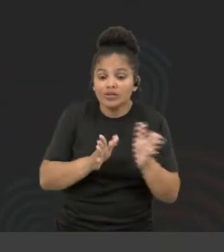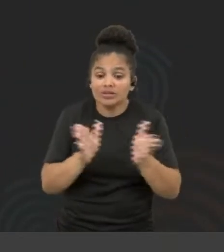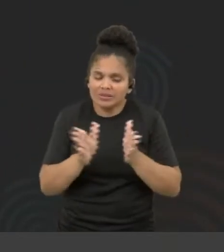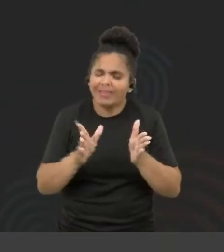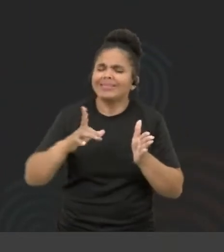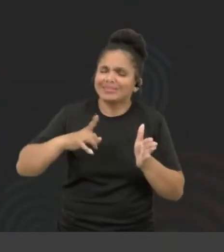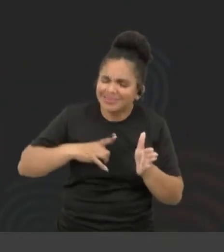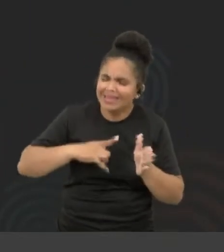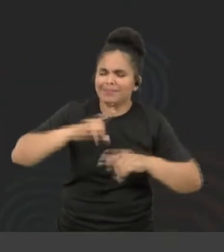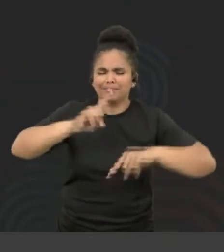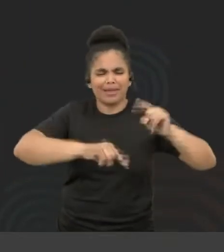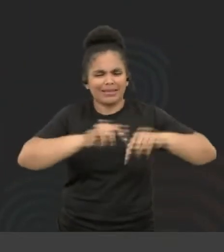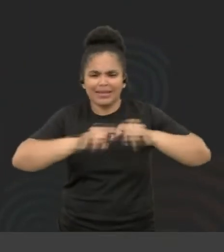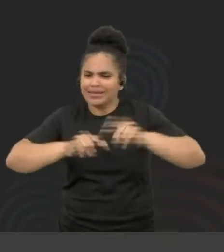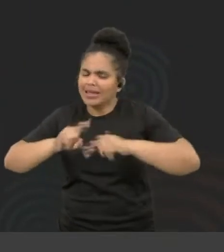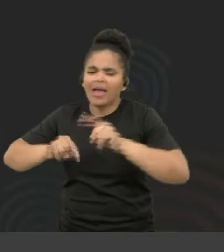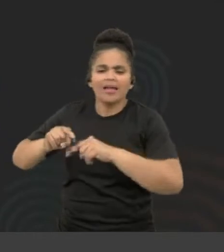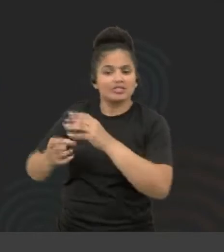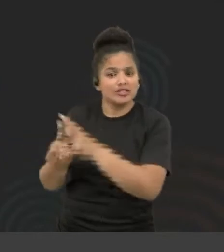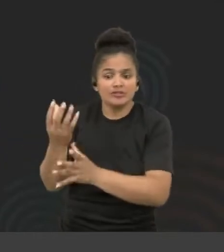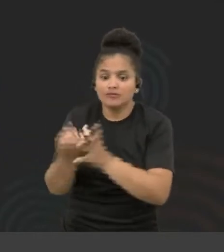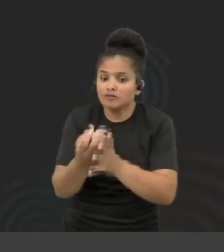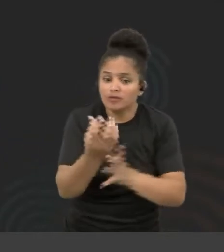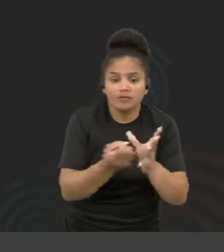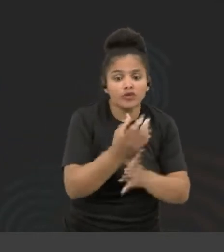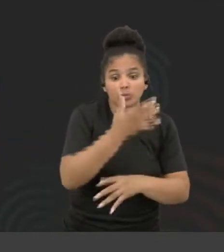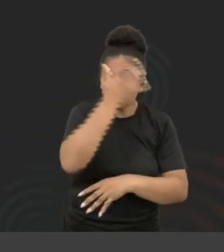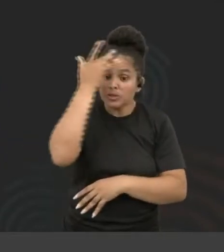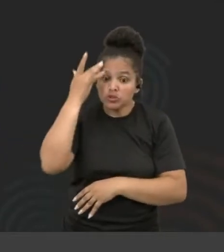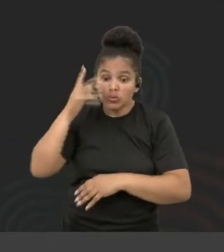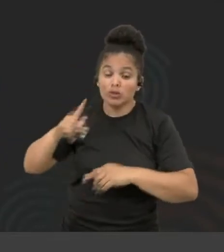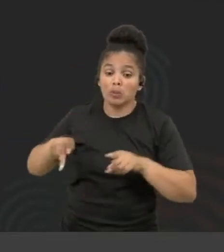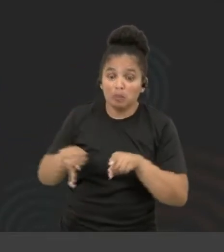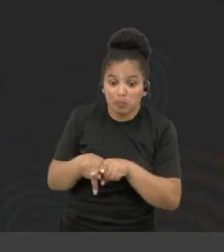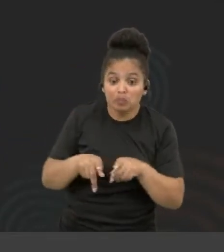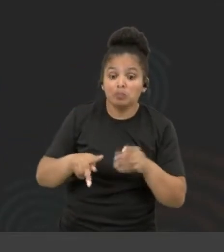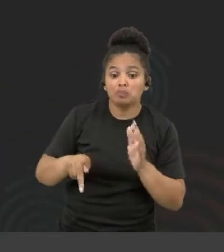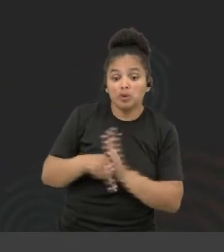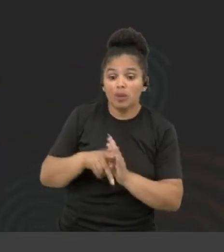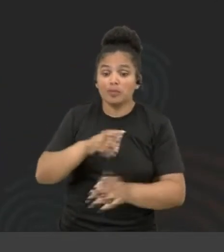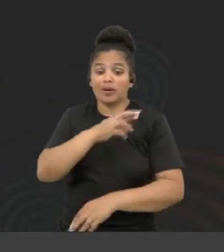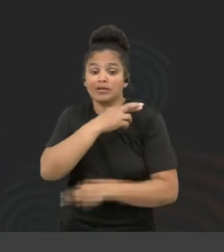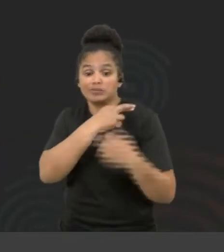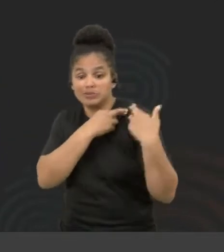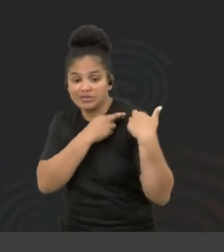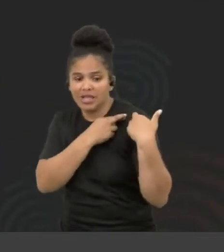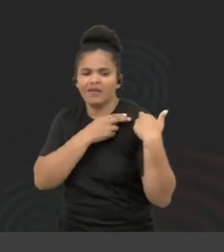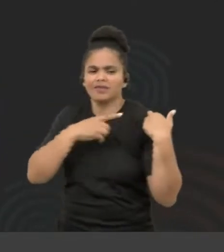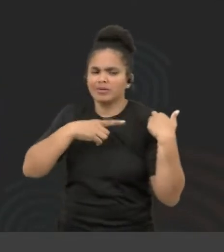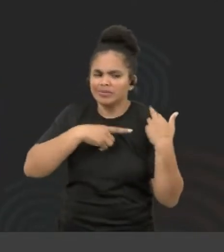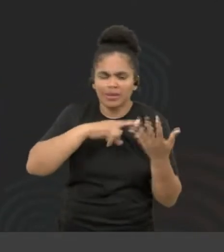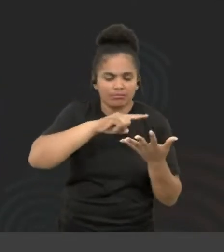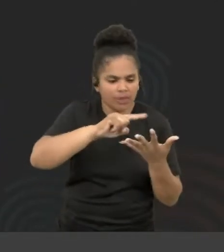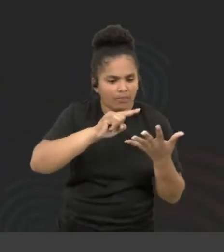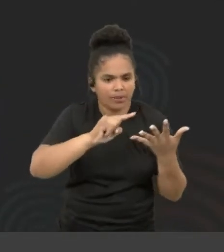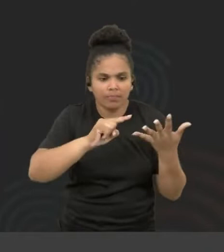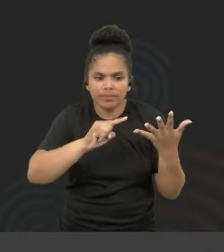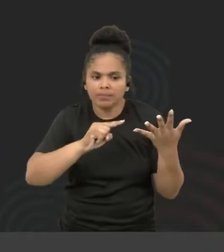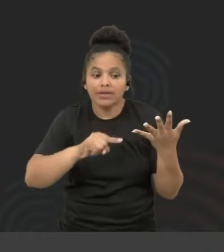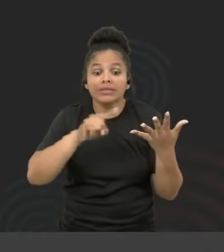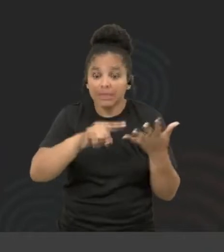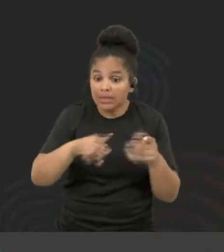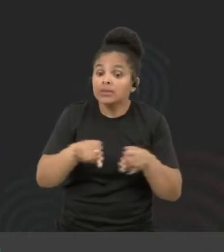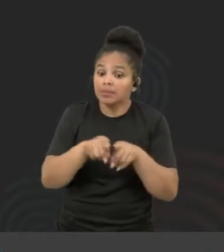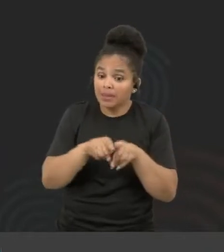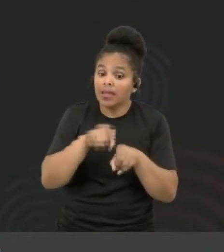desenvolvidos por especialistas da comunidade, como o Guia WCAG do Marcelo Salles, o Projeto Gaia da Thalita Pagani. Eu escrevi um livro